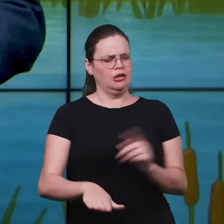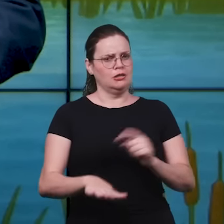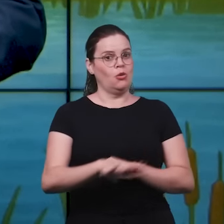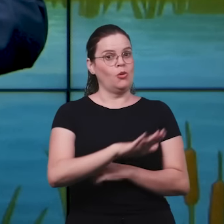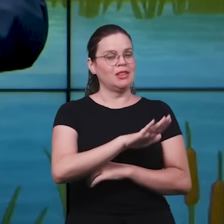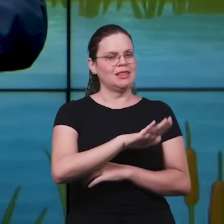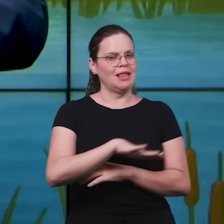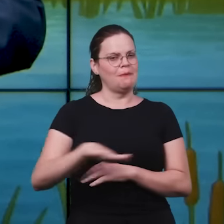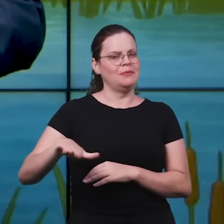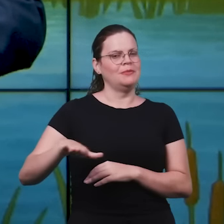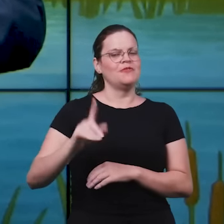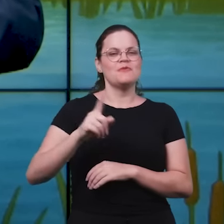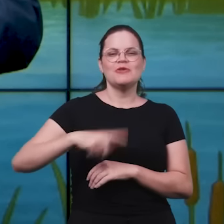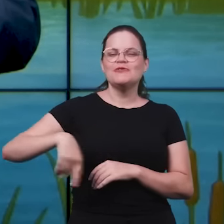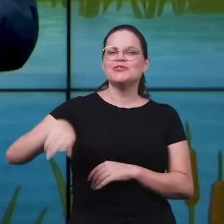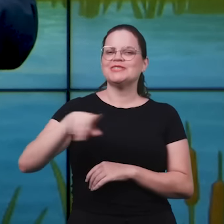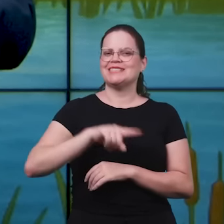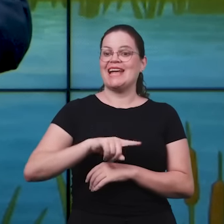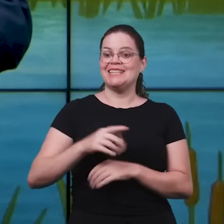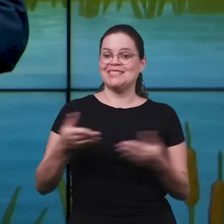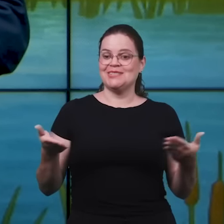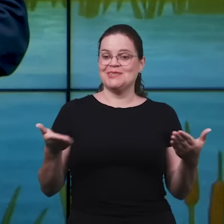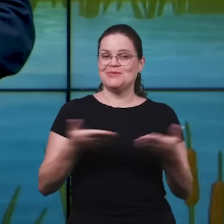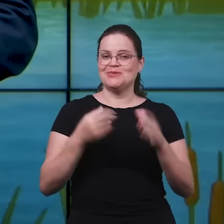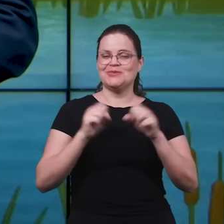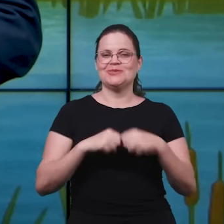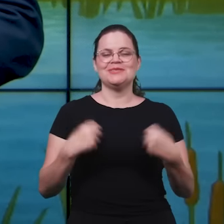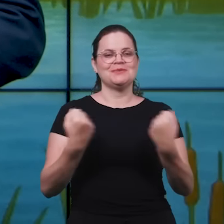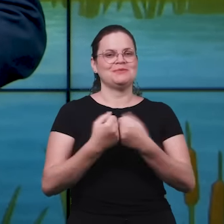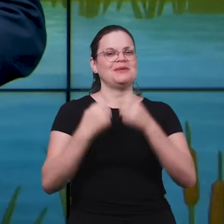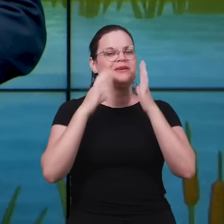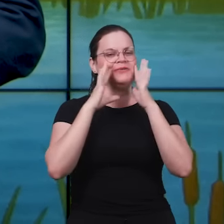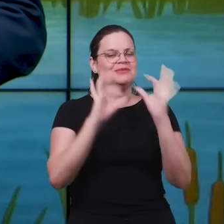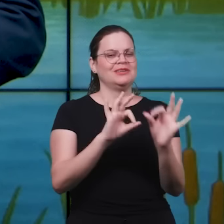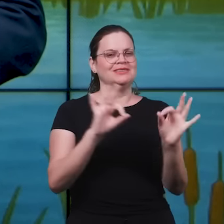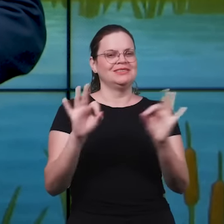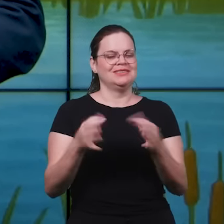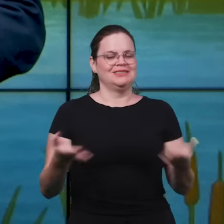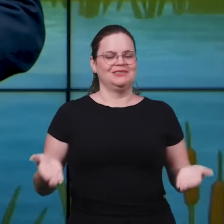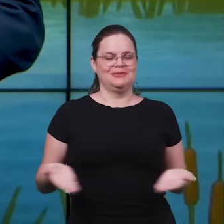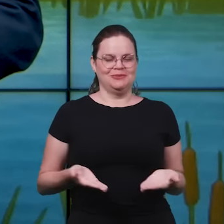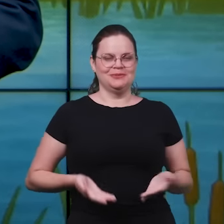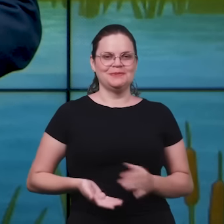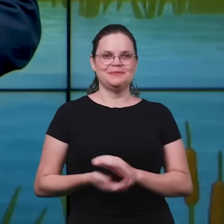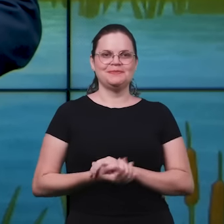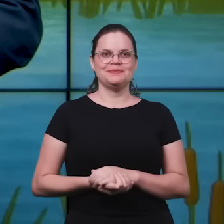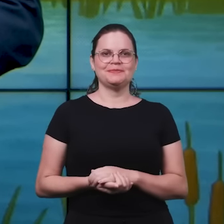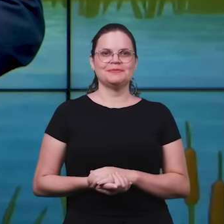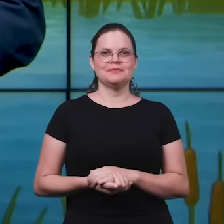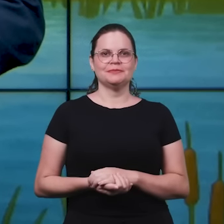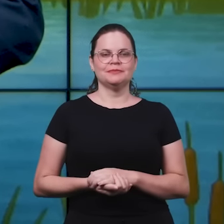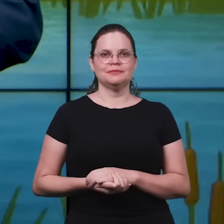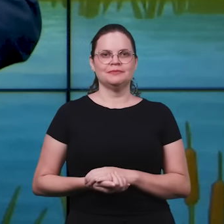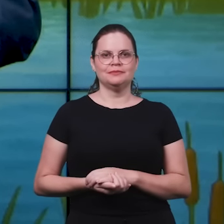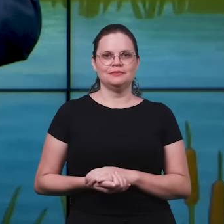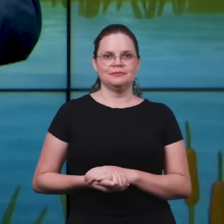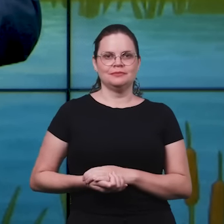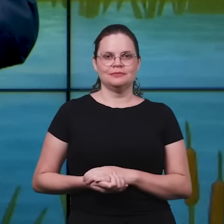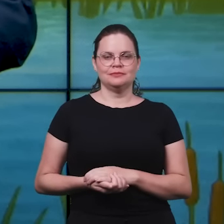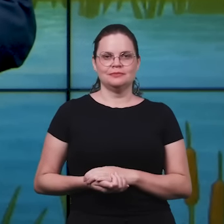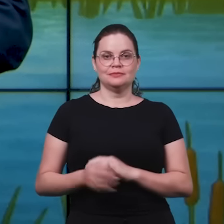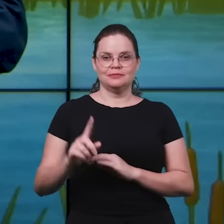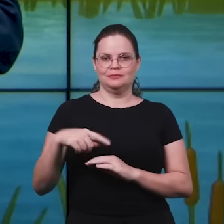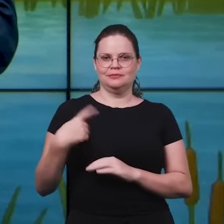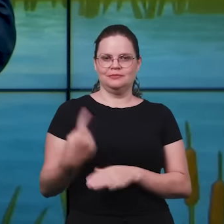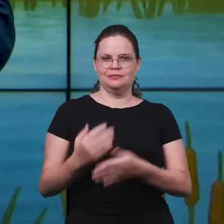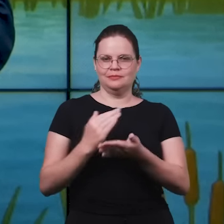classe para quem se dirige este seminário nesta oportunidade. Nós